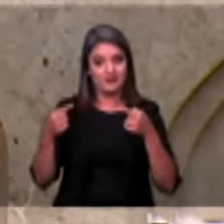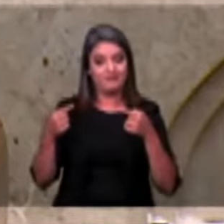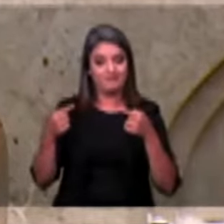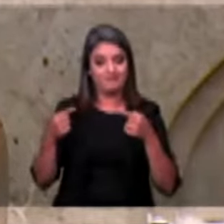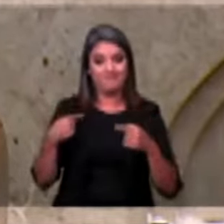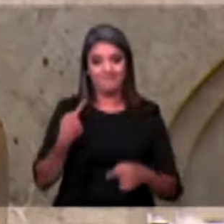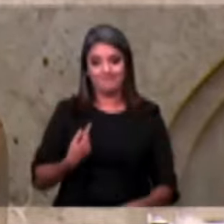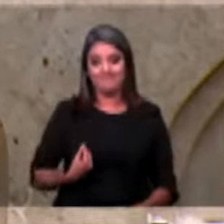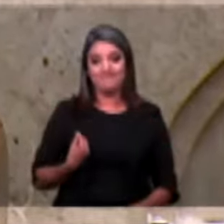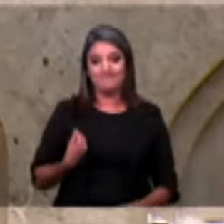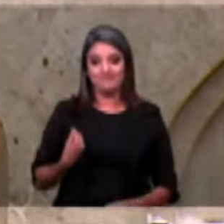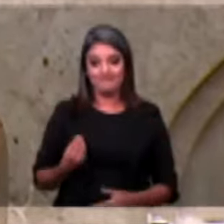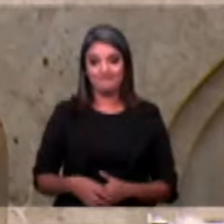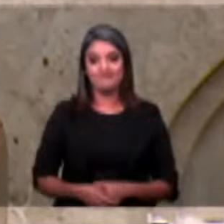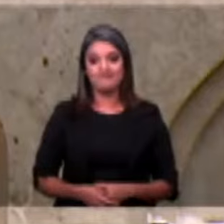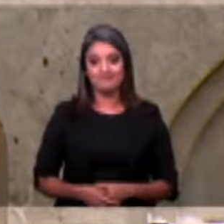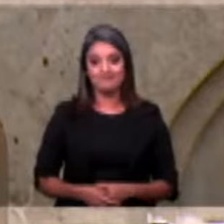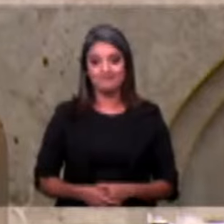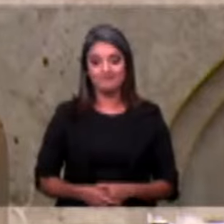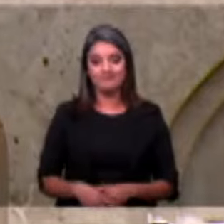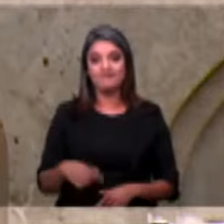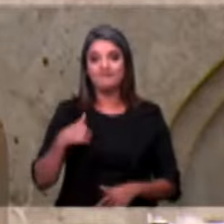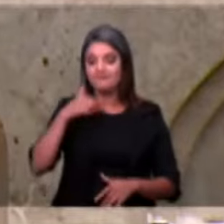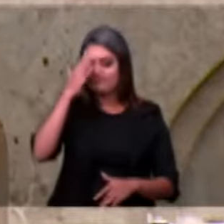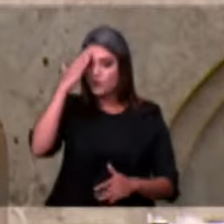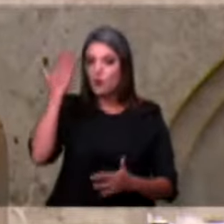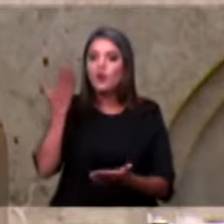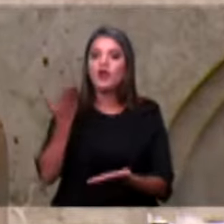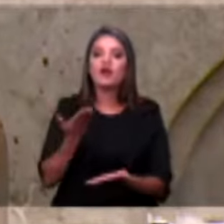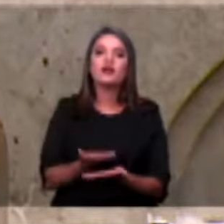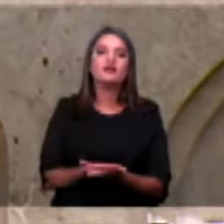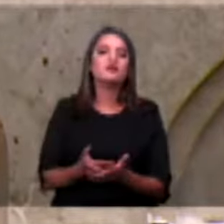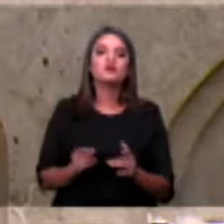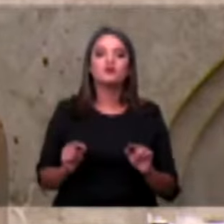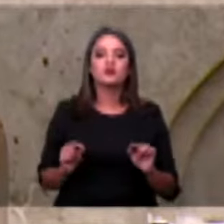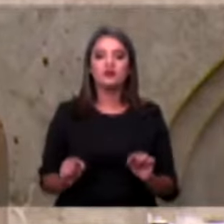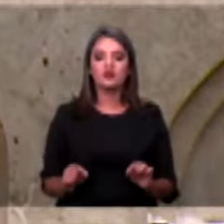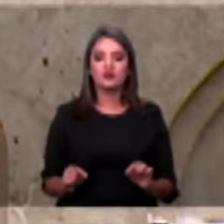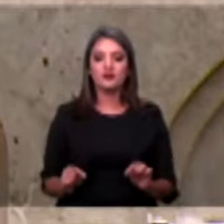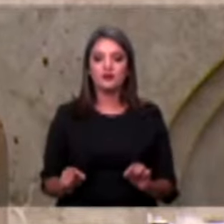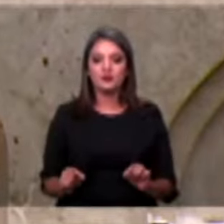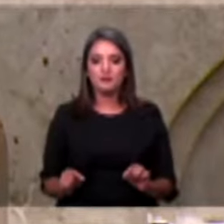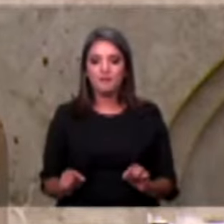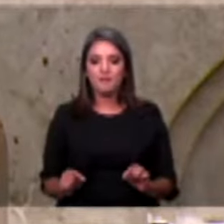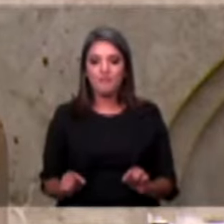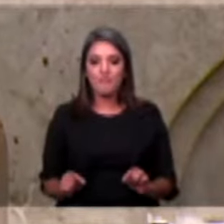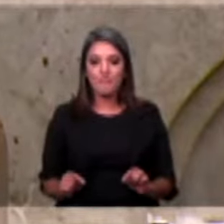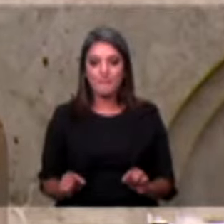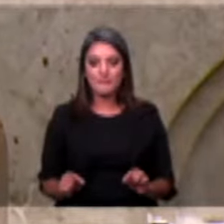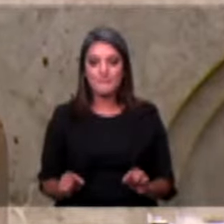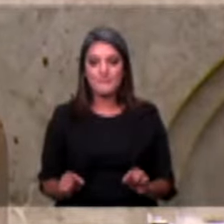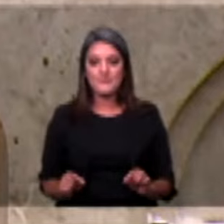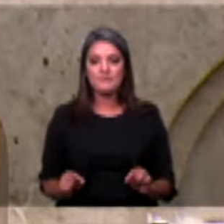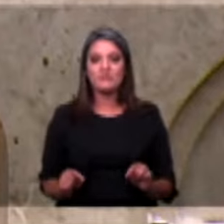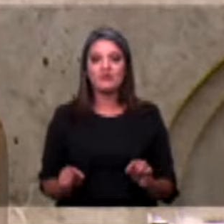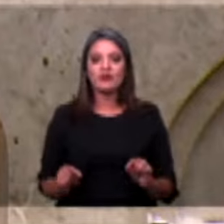ministra Carmen, acredito na essência do que nos